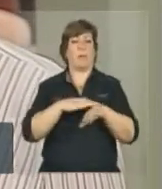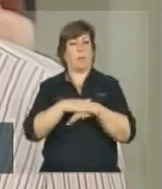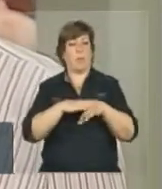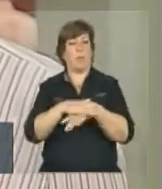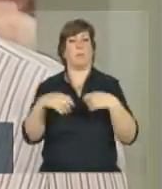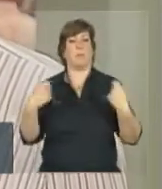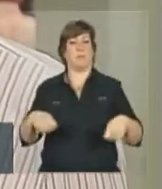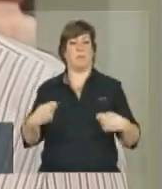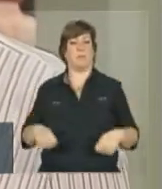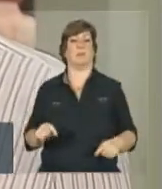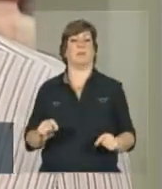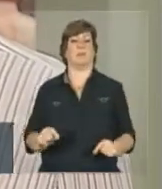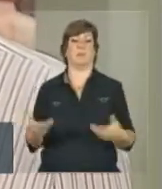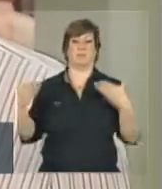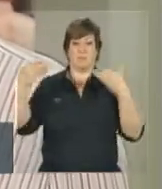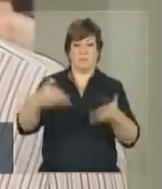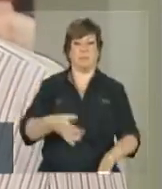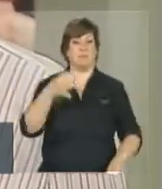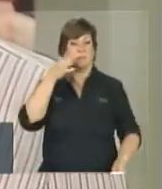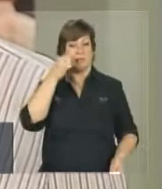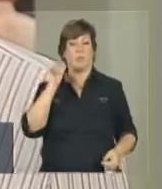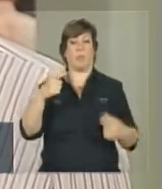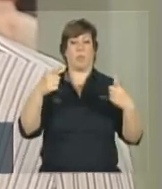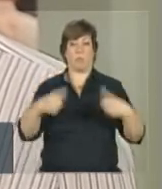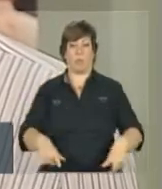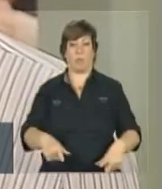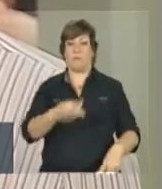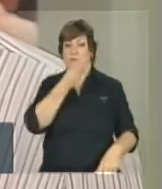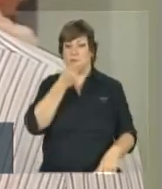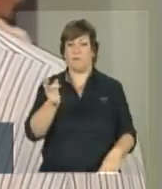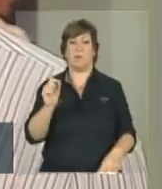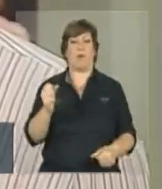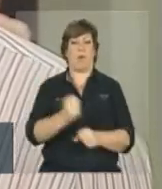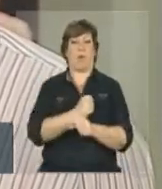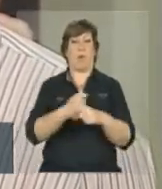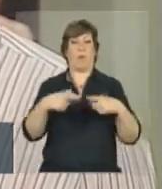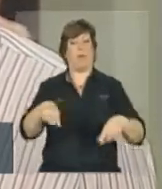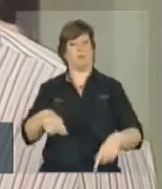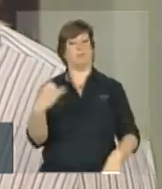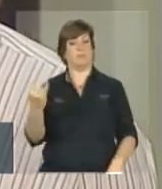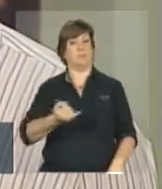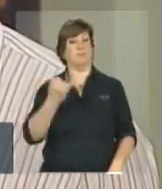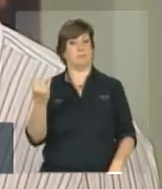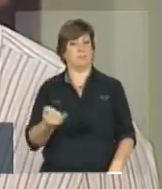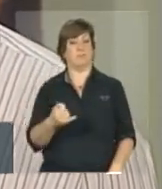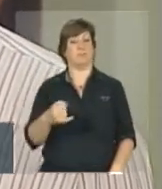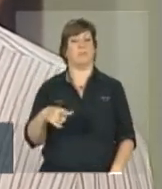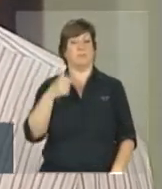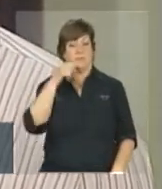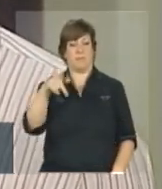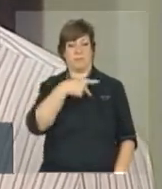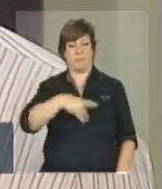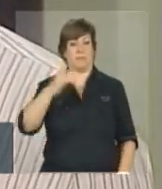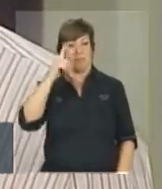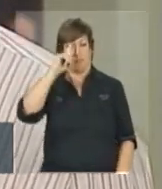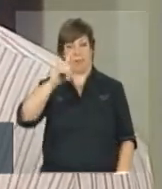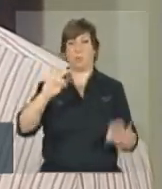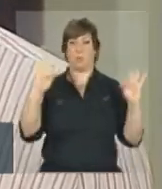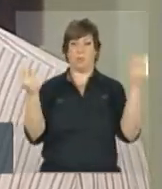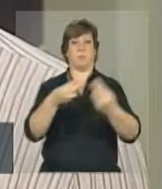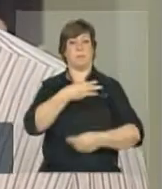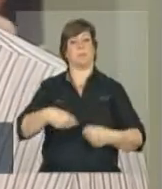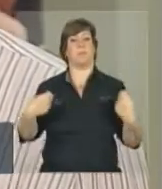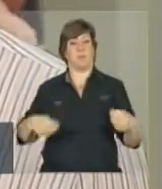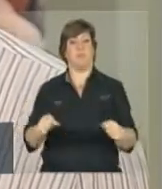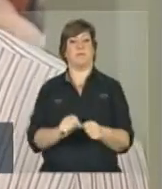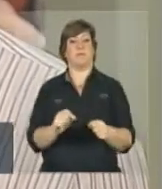estar presente no local de execução das obras também é outra meta que ela está determinando aos